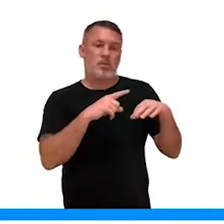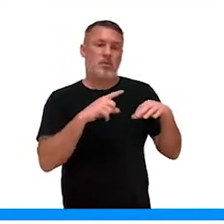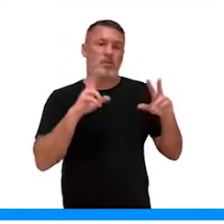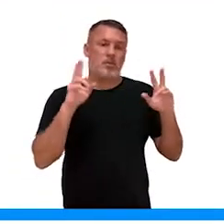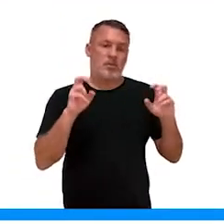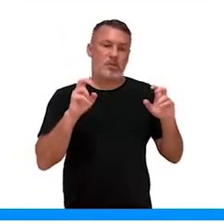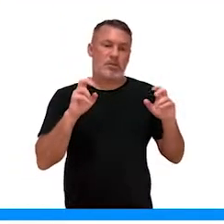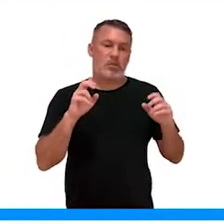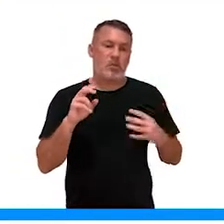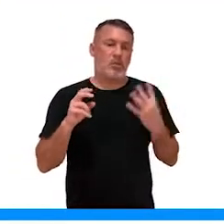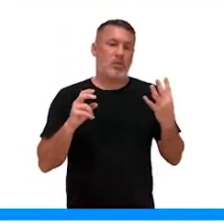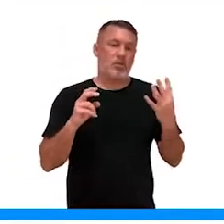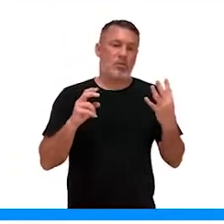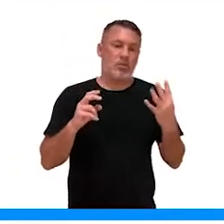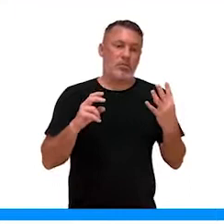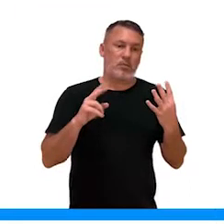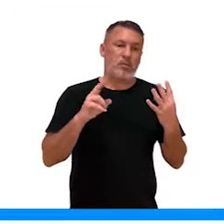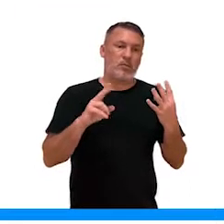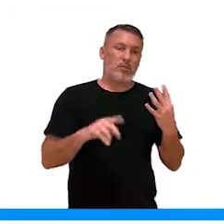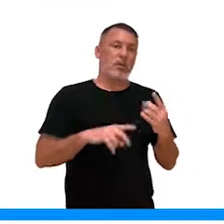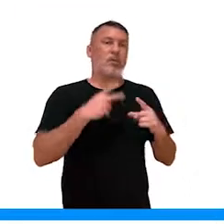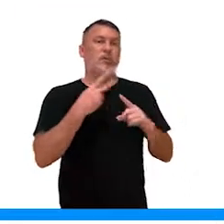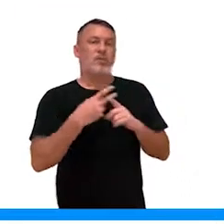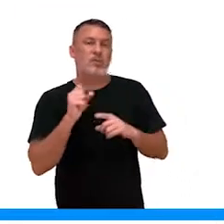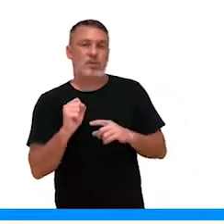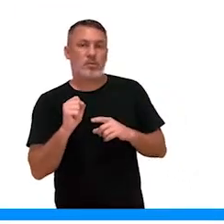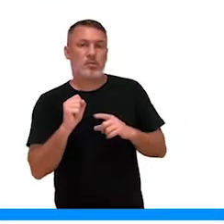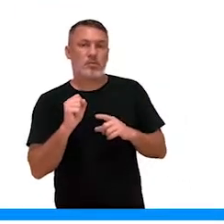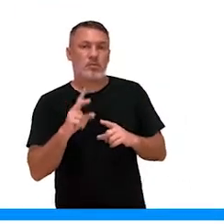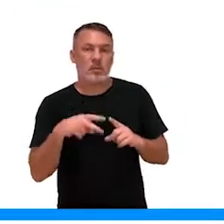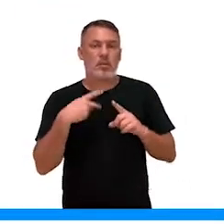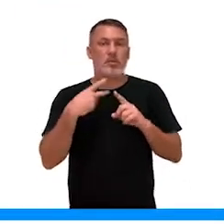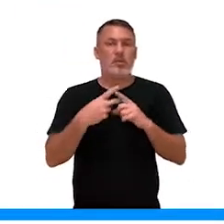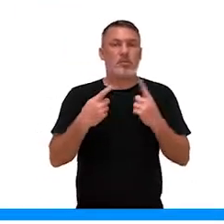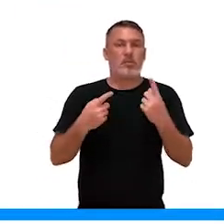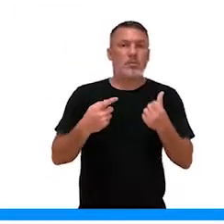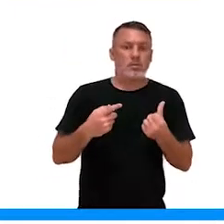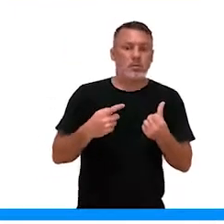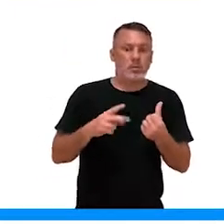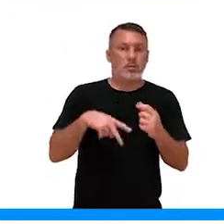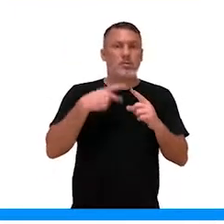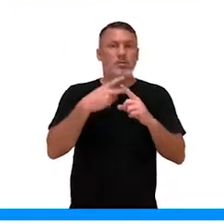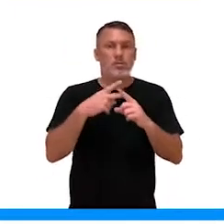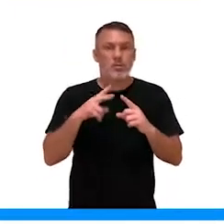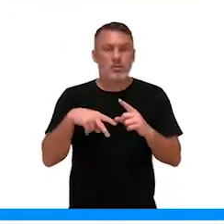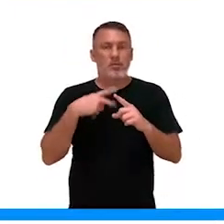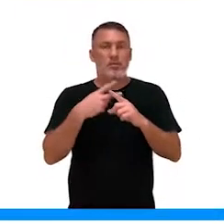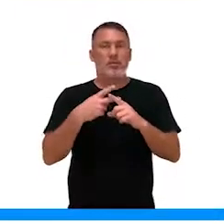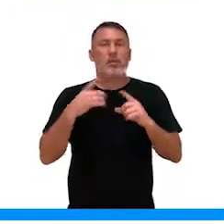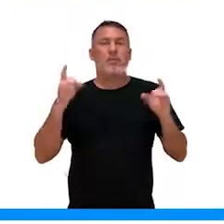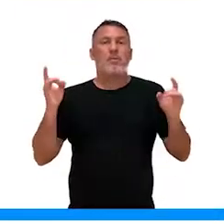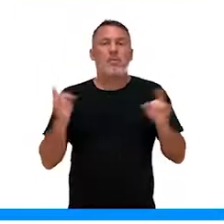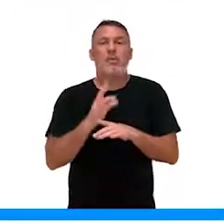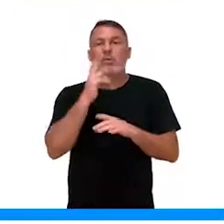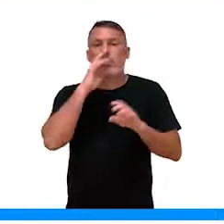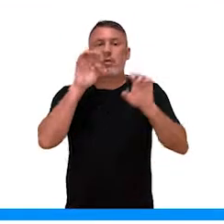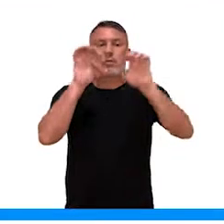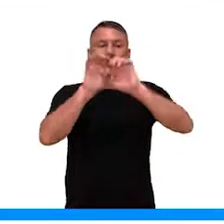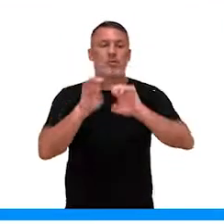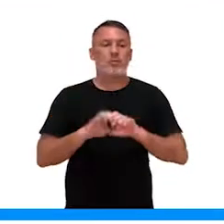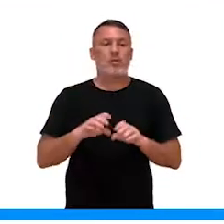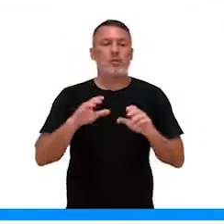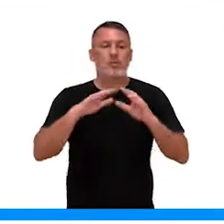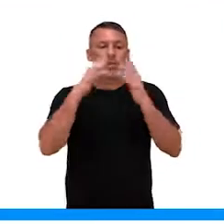duas sofrem mitose e formam 4, que vão formar 8, que vão formar 16, até formar